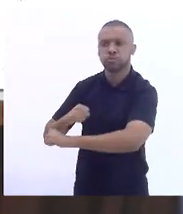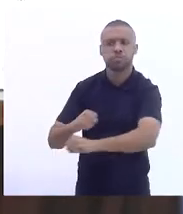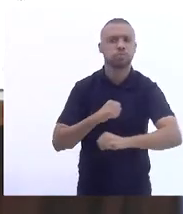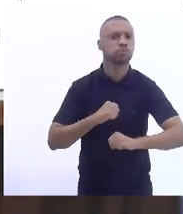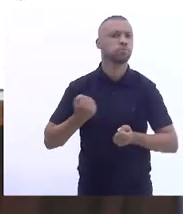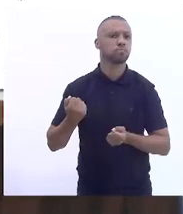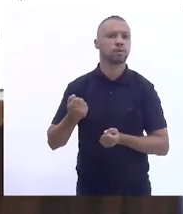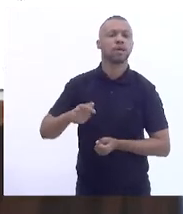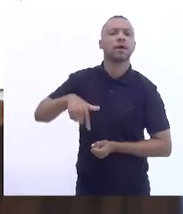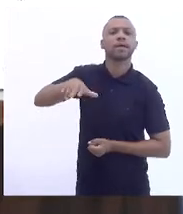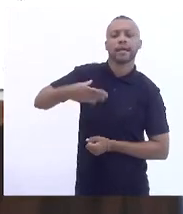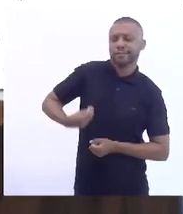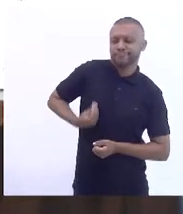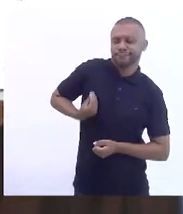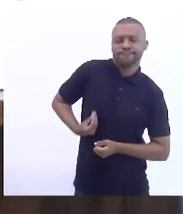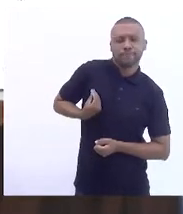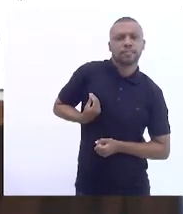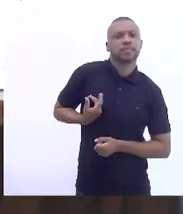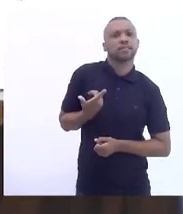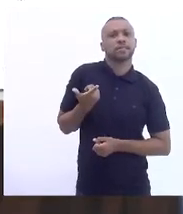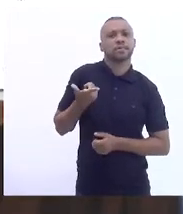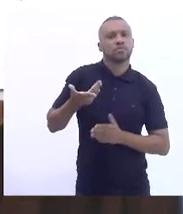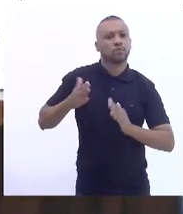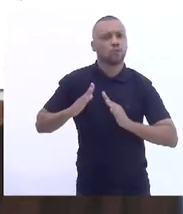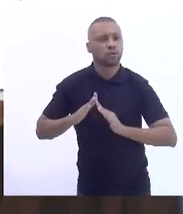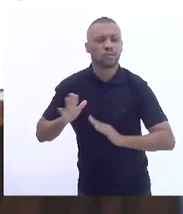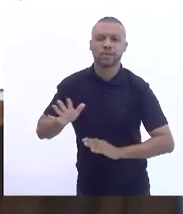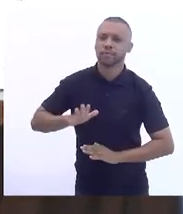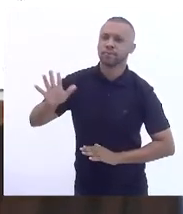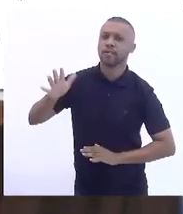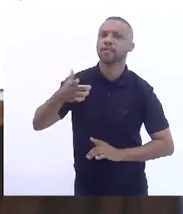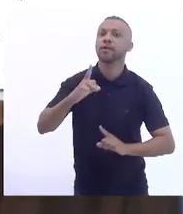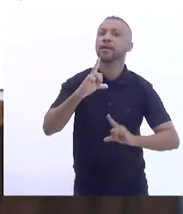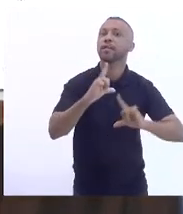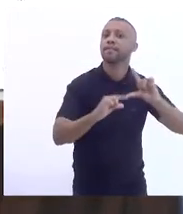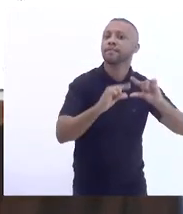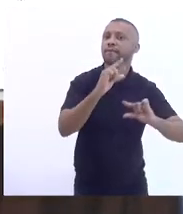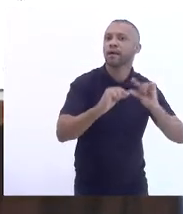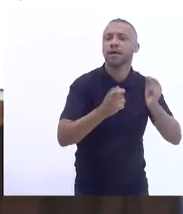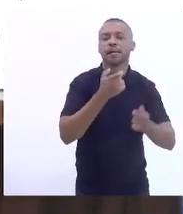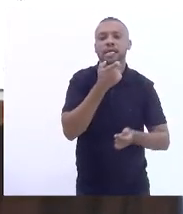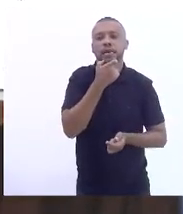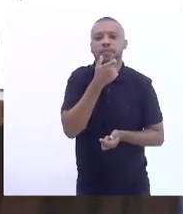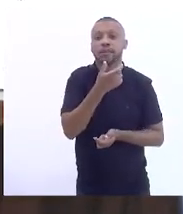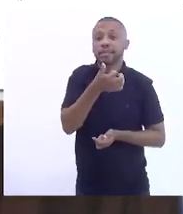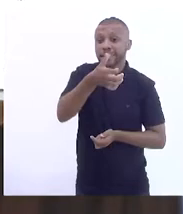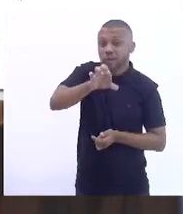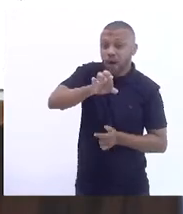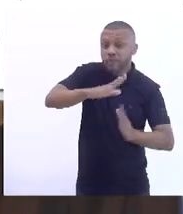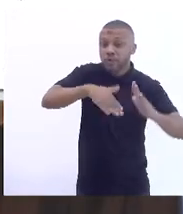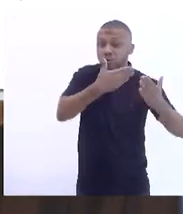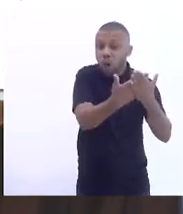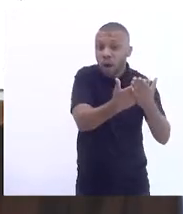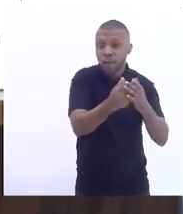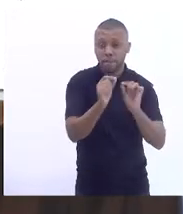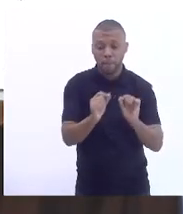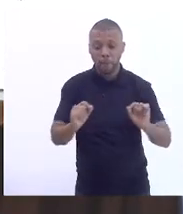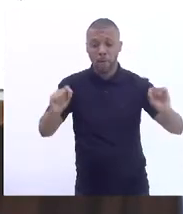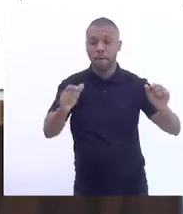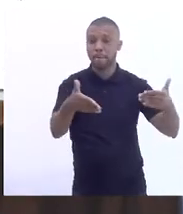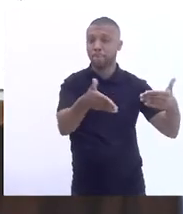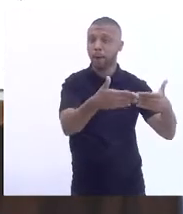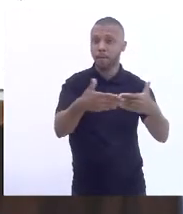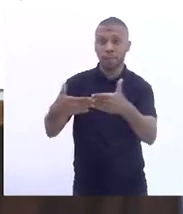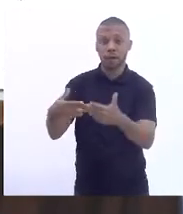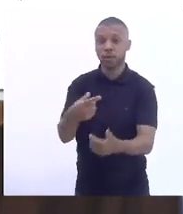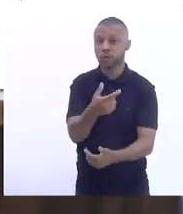de Jacarezinho as vidas da Vila Cruzeiro foram dezenove escolas fechadas foram 200 mil pessoas